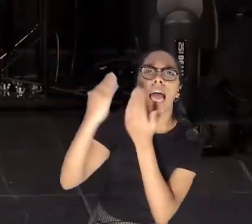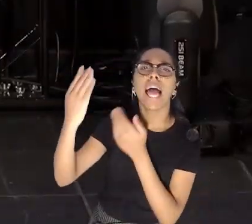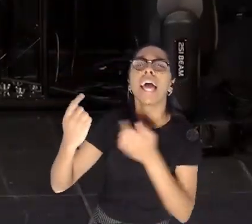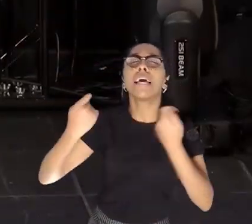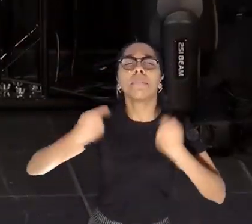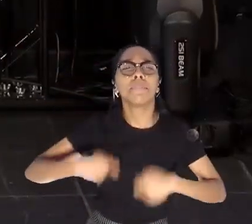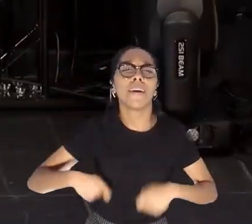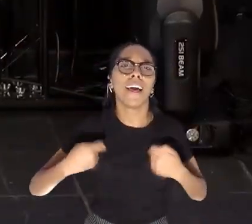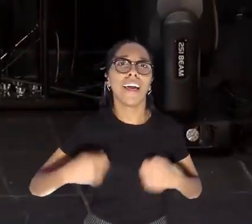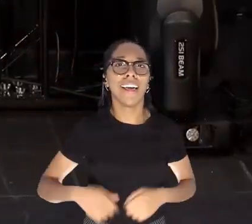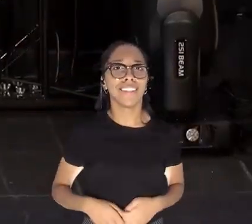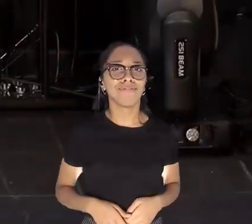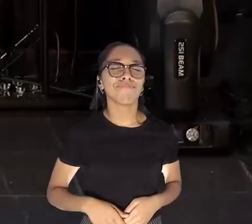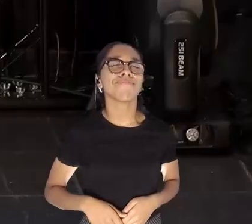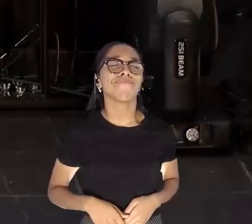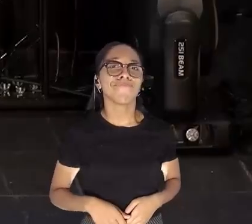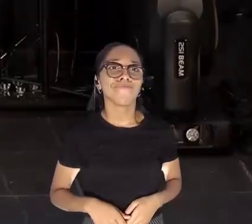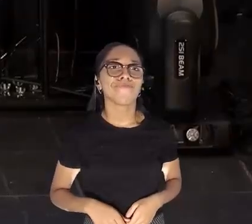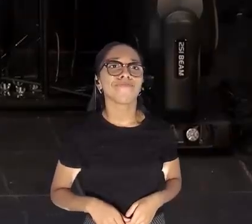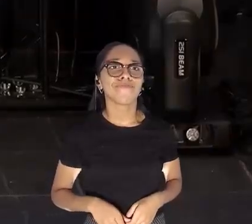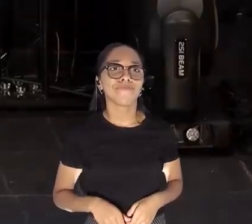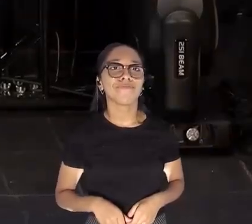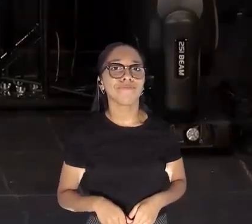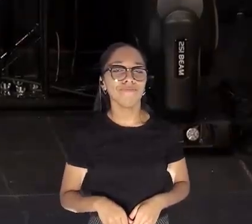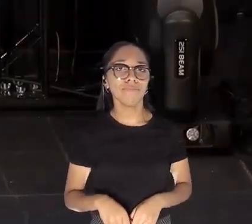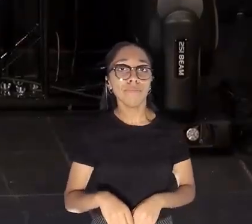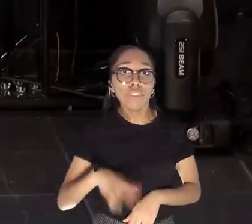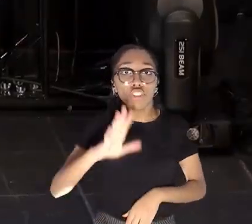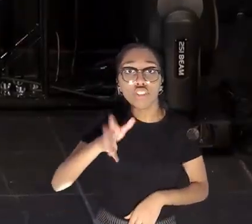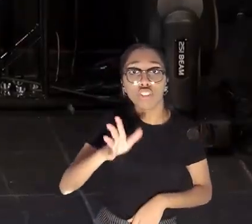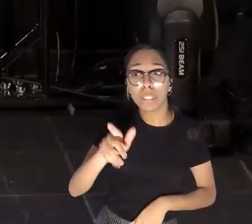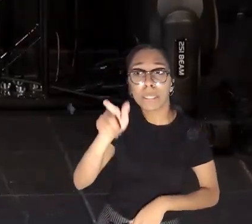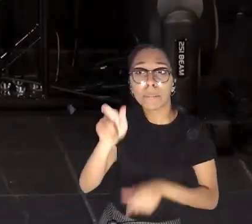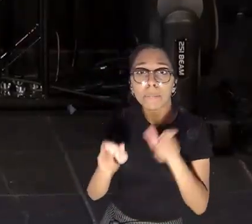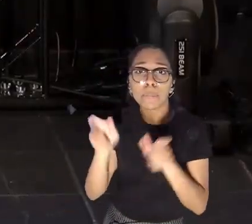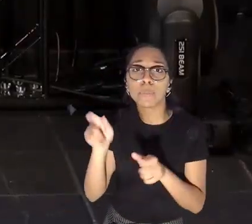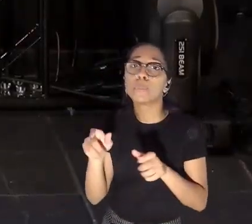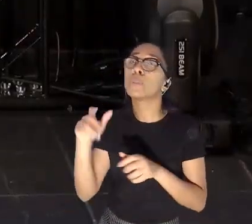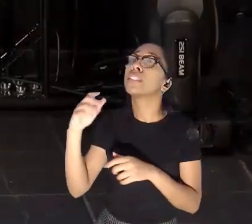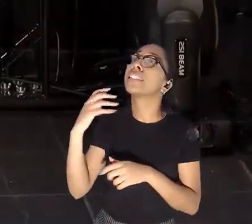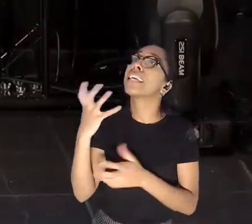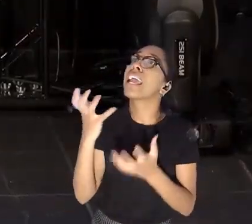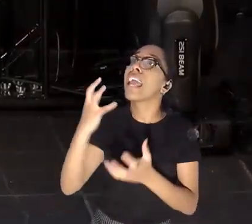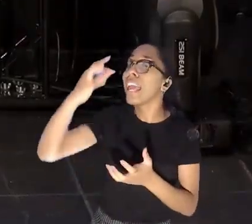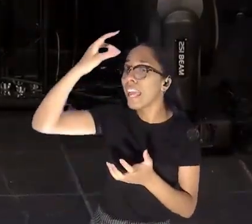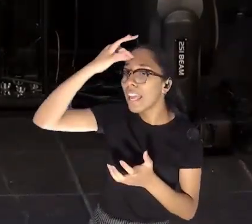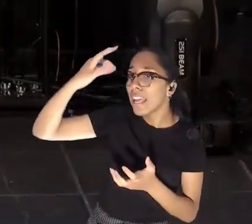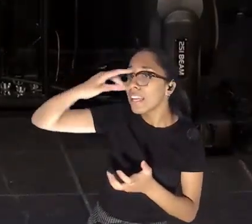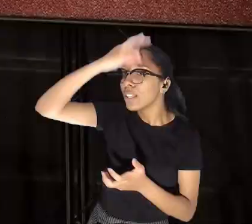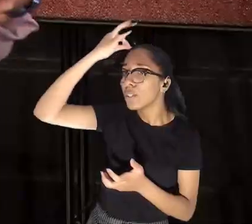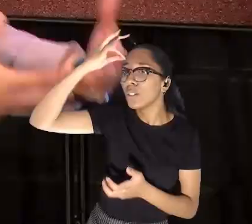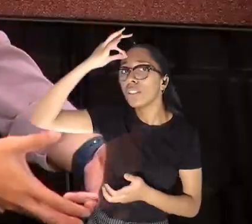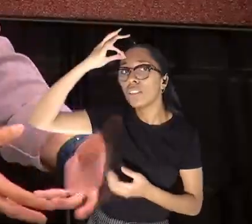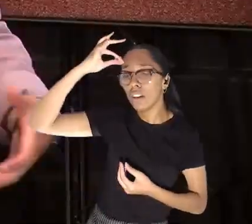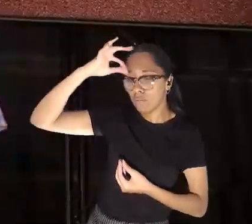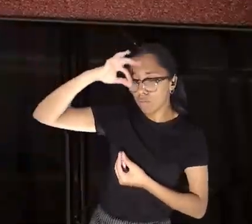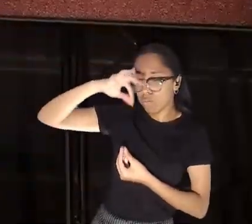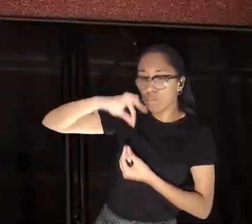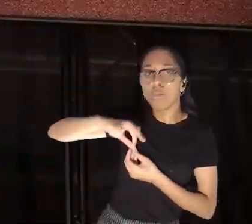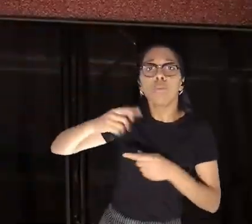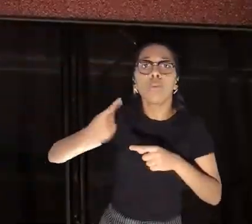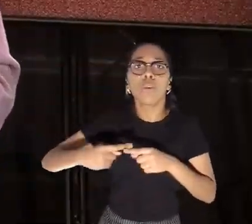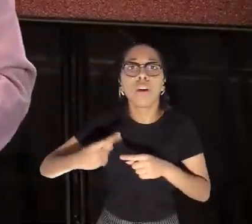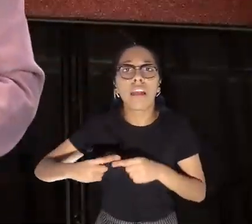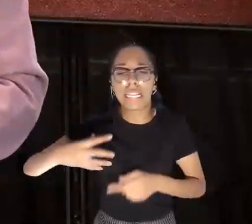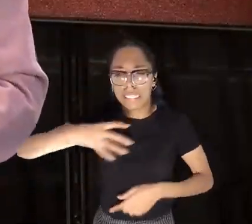para falar em línguas, para ficar rodando, para ficar pulando. A gente ficou muito atrelado aos dons do